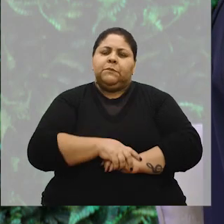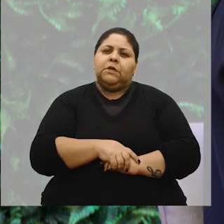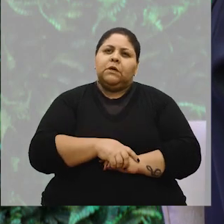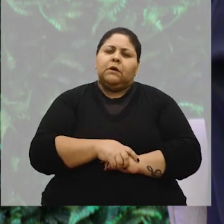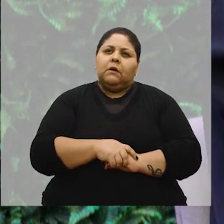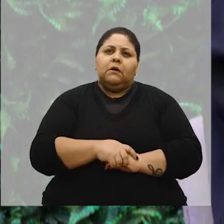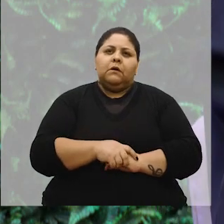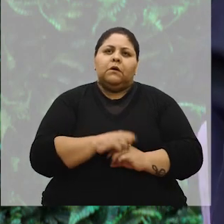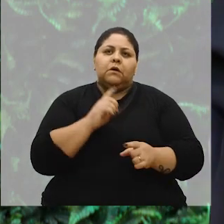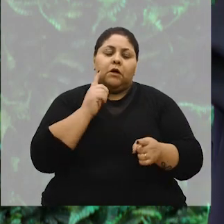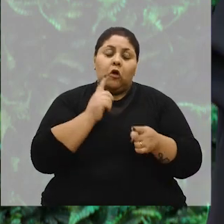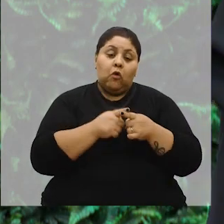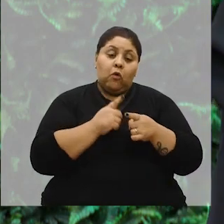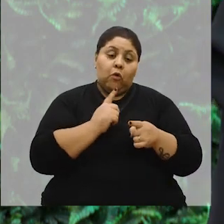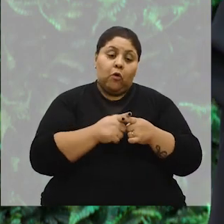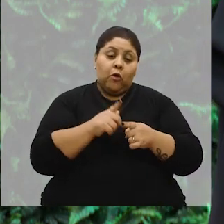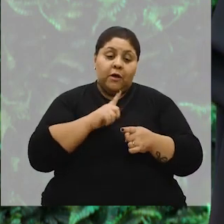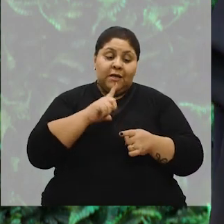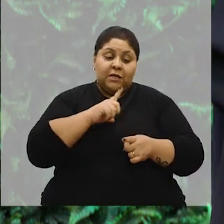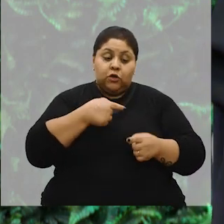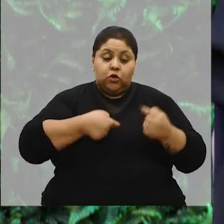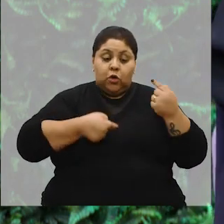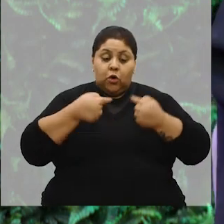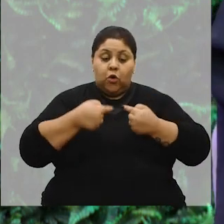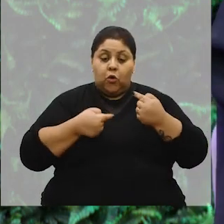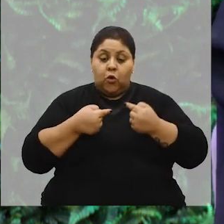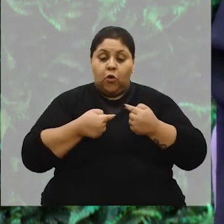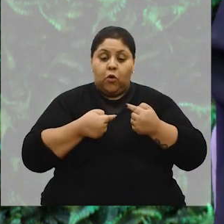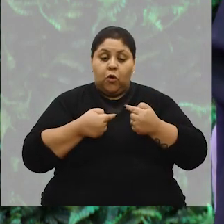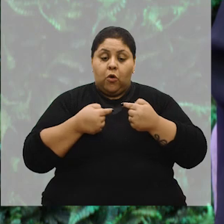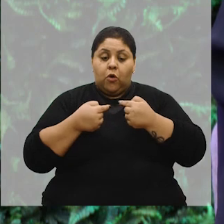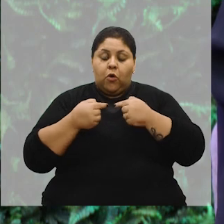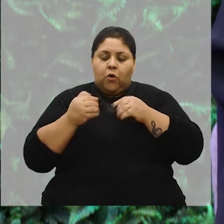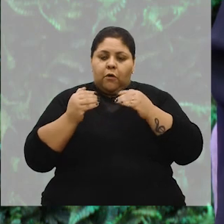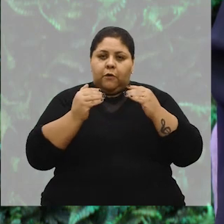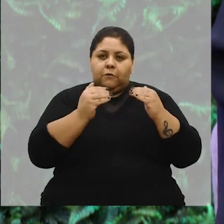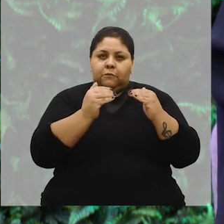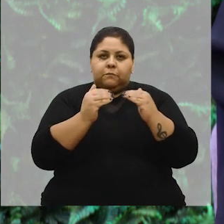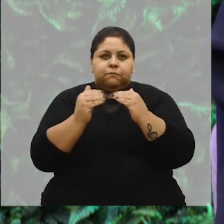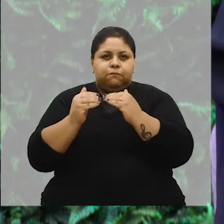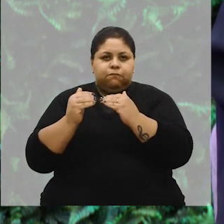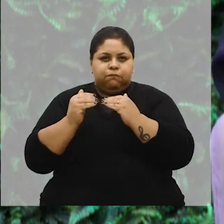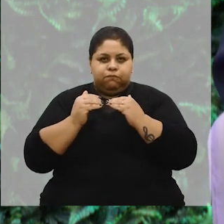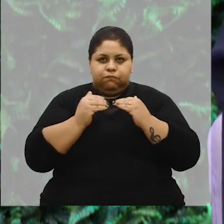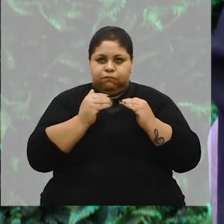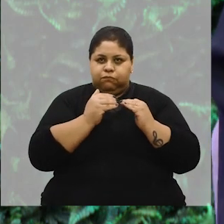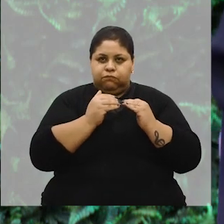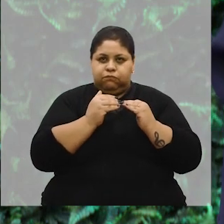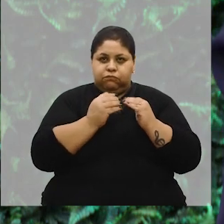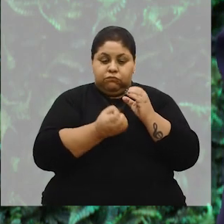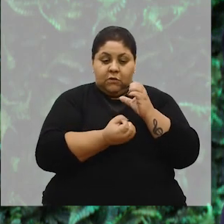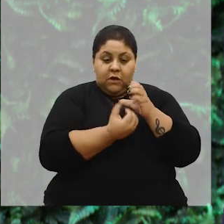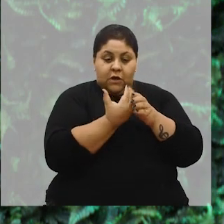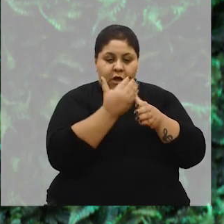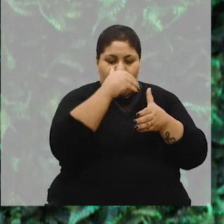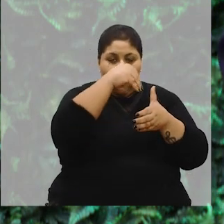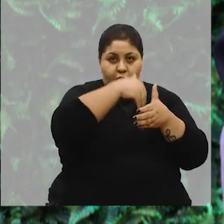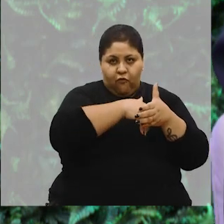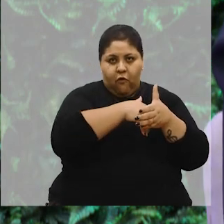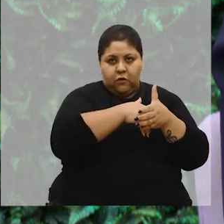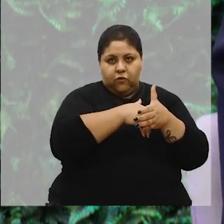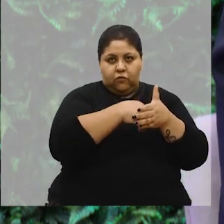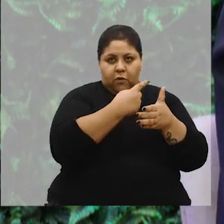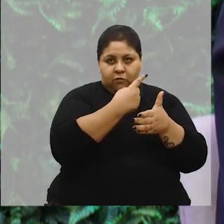porque havia um debate paralelo de que instituir o voto aos